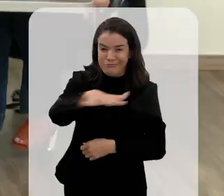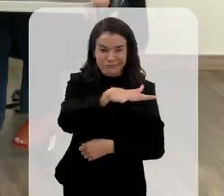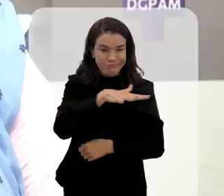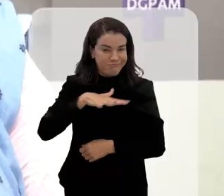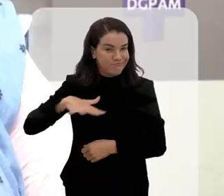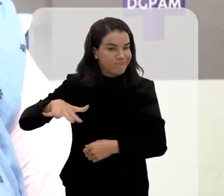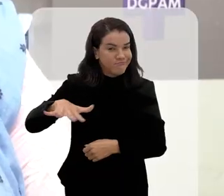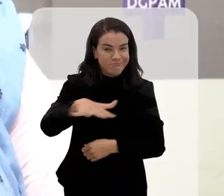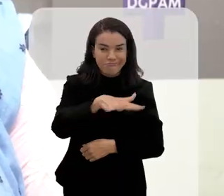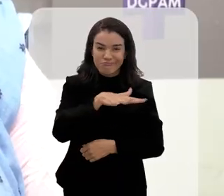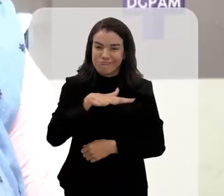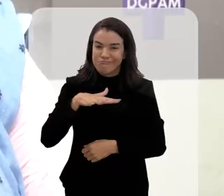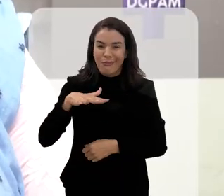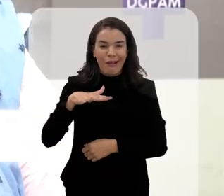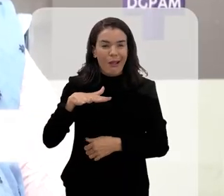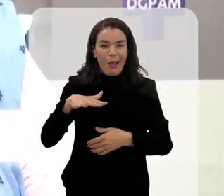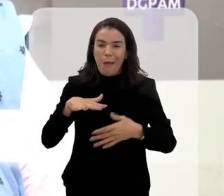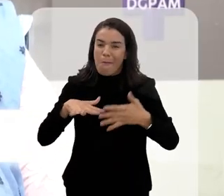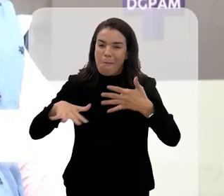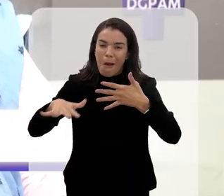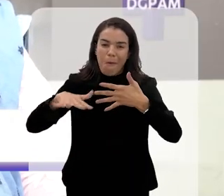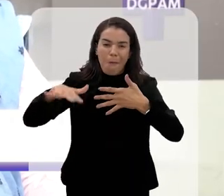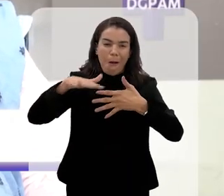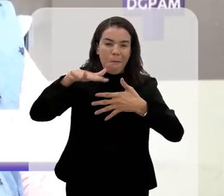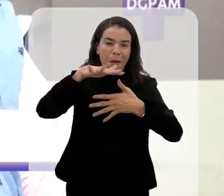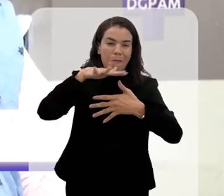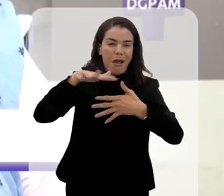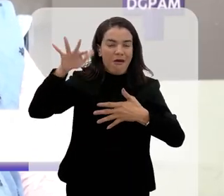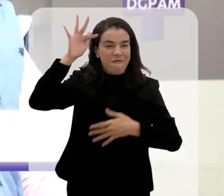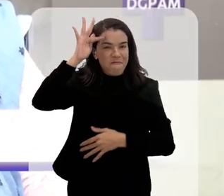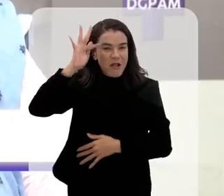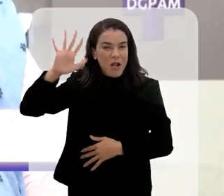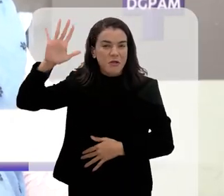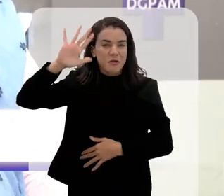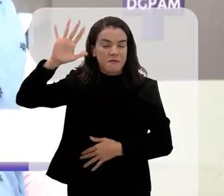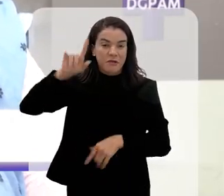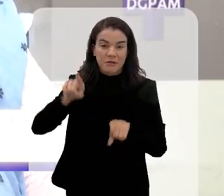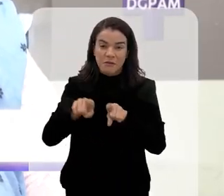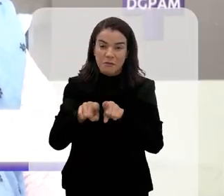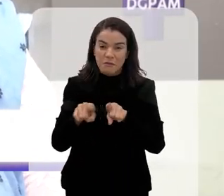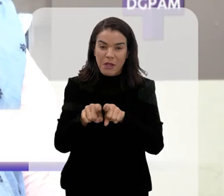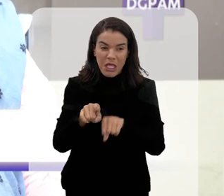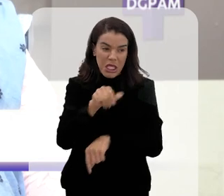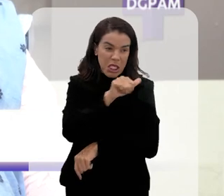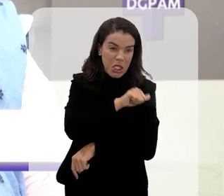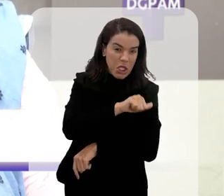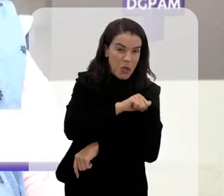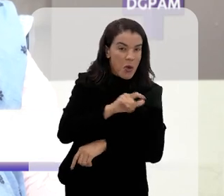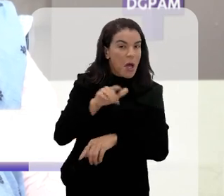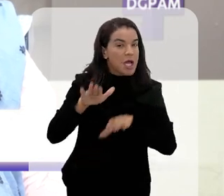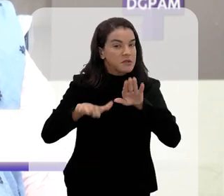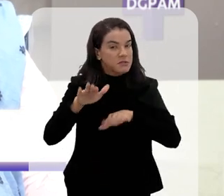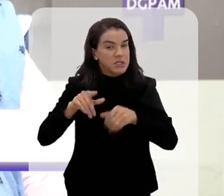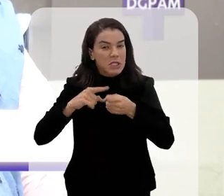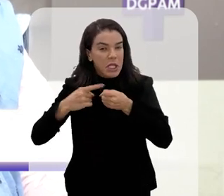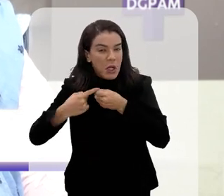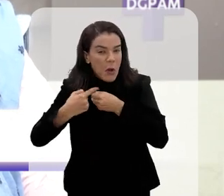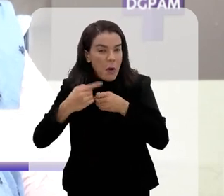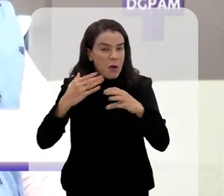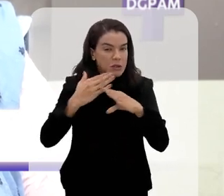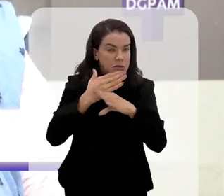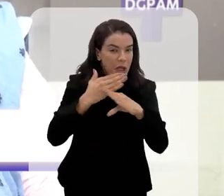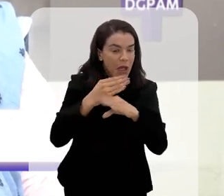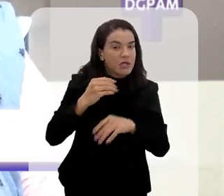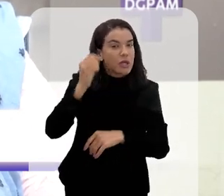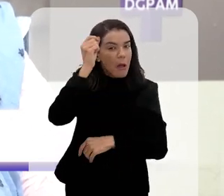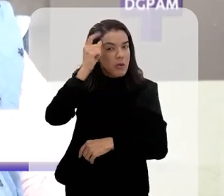acontece em todos os lugares, né? Em todos os níveis, em todas as filosofias. Mas tem, às vezes não no Rio, às vezes no interior, em